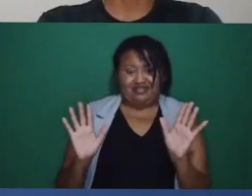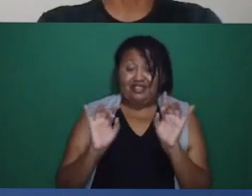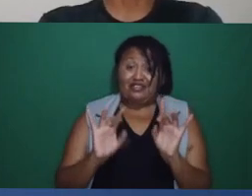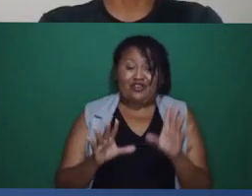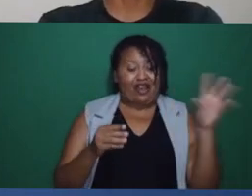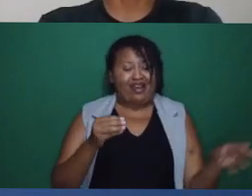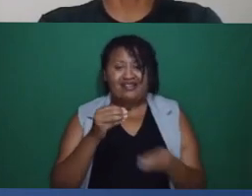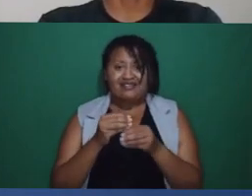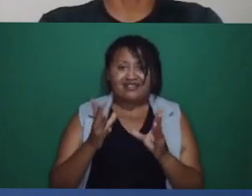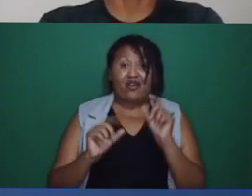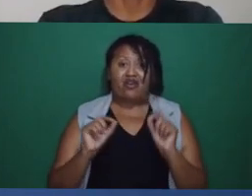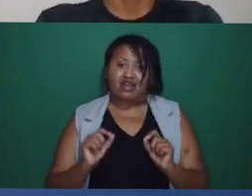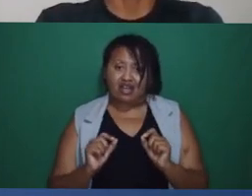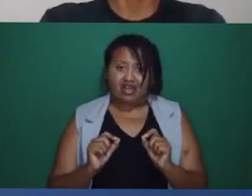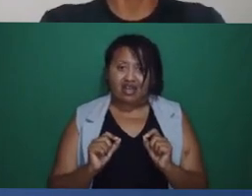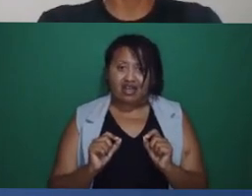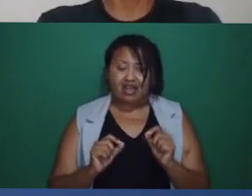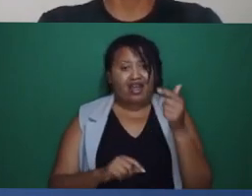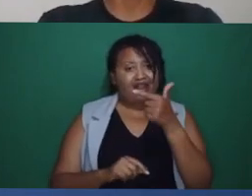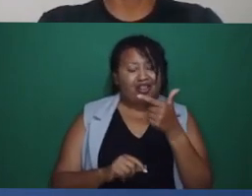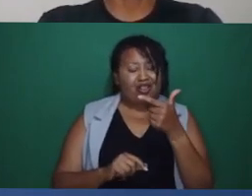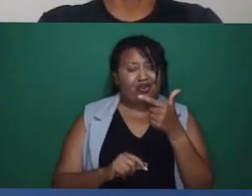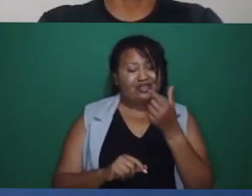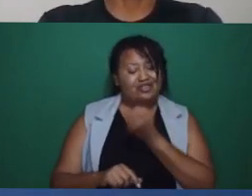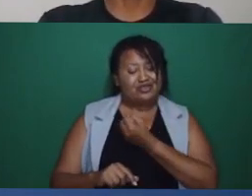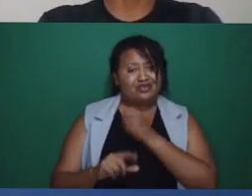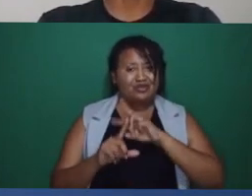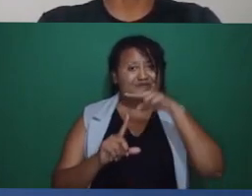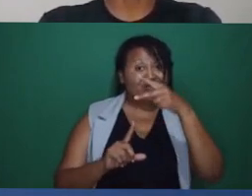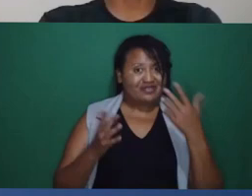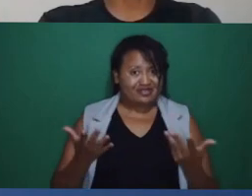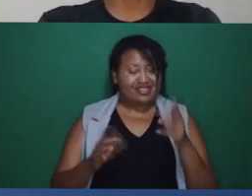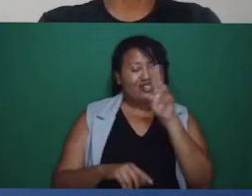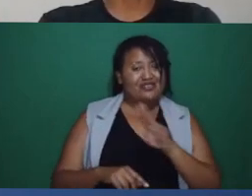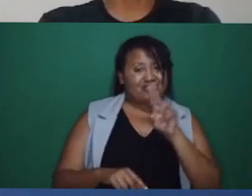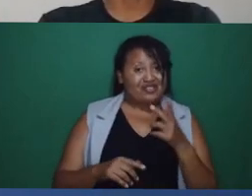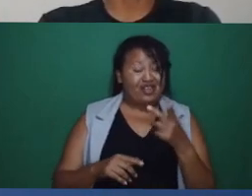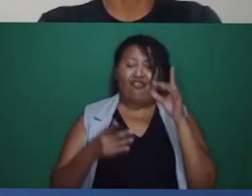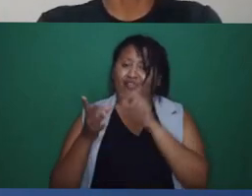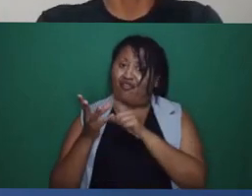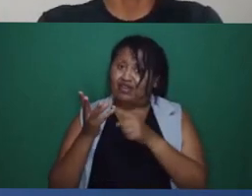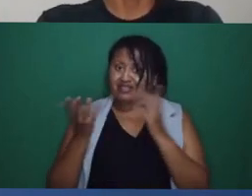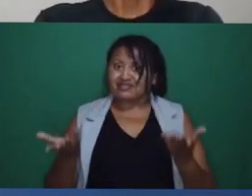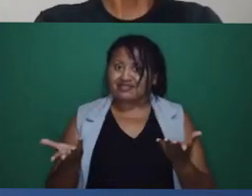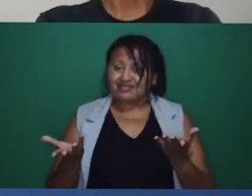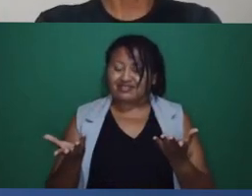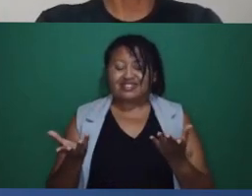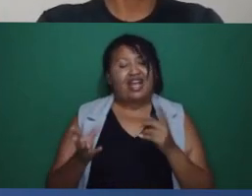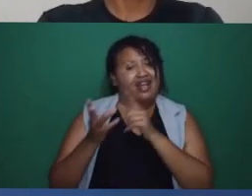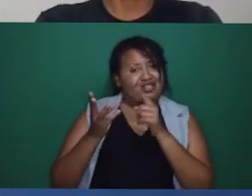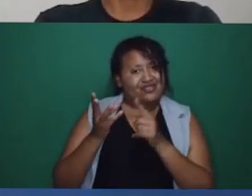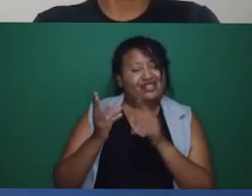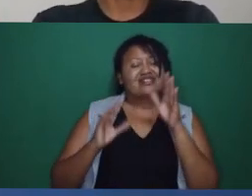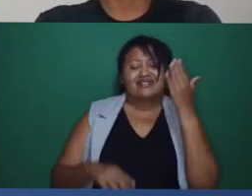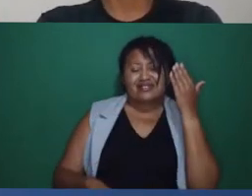ele já acrescenta para gente dois dígitos a mais que serão utilizados vogais né as